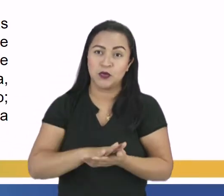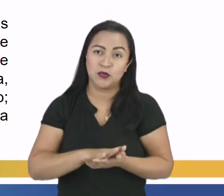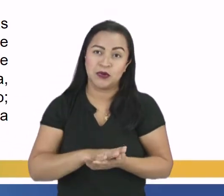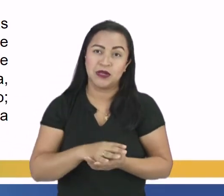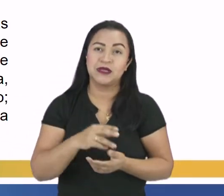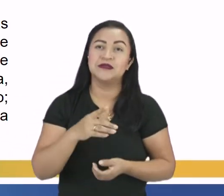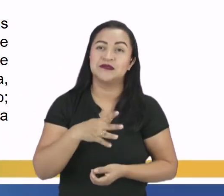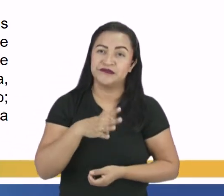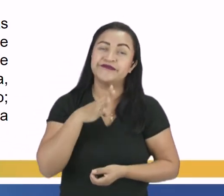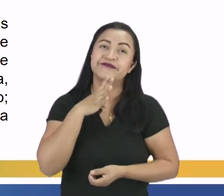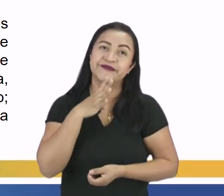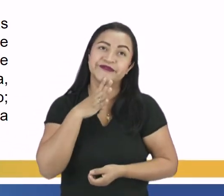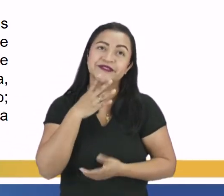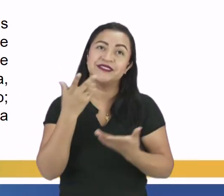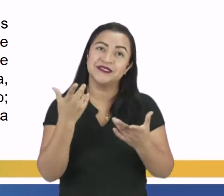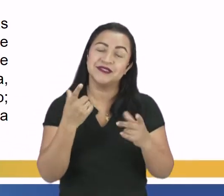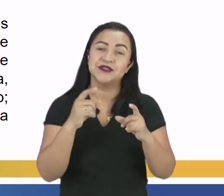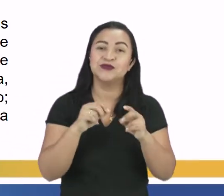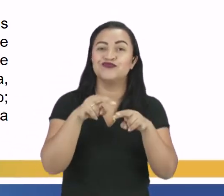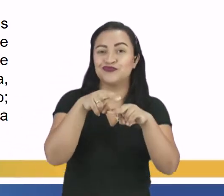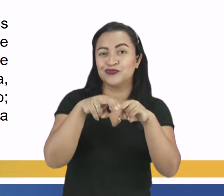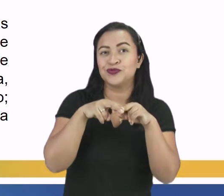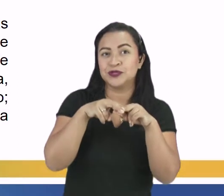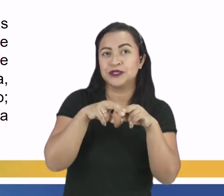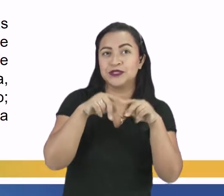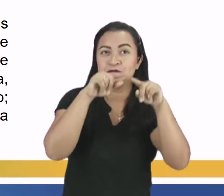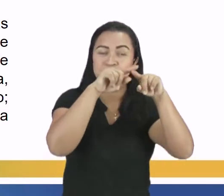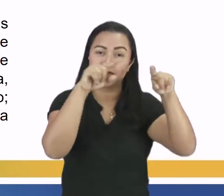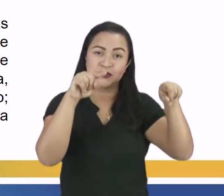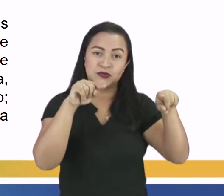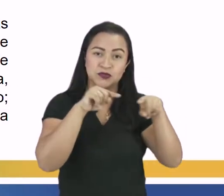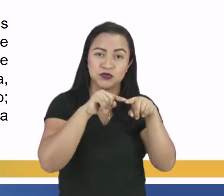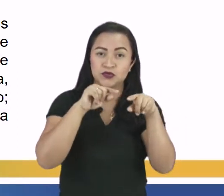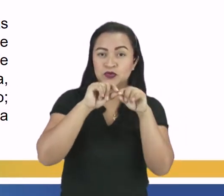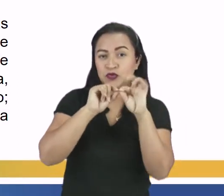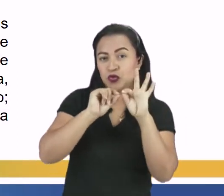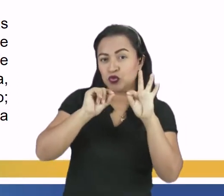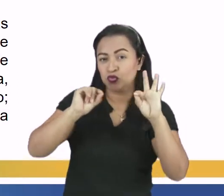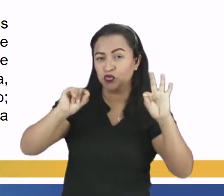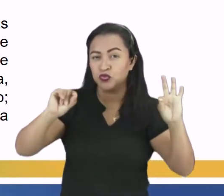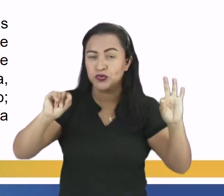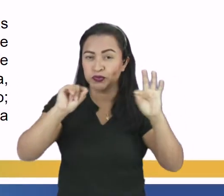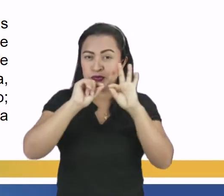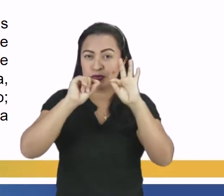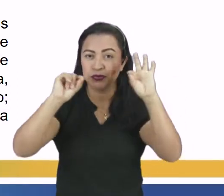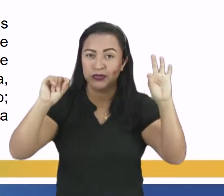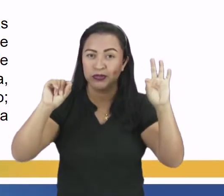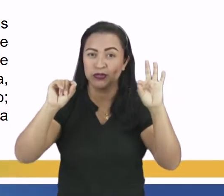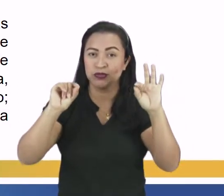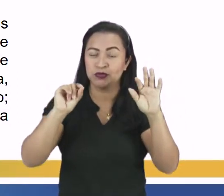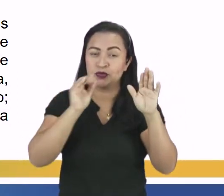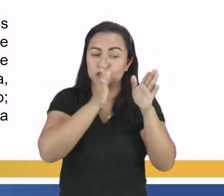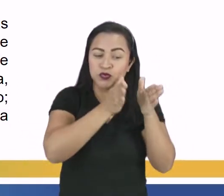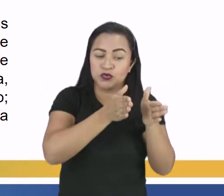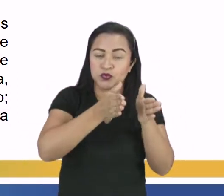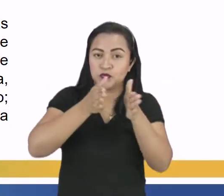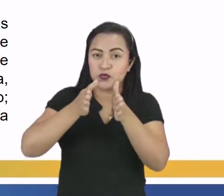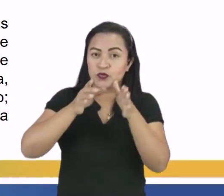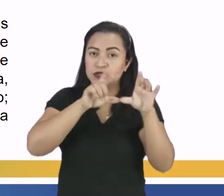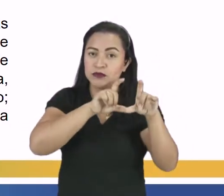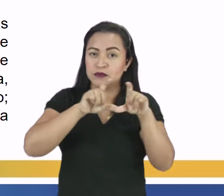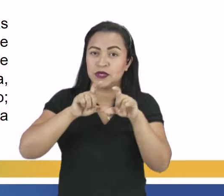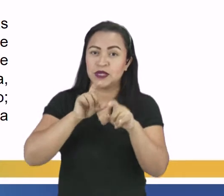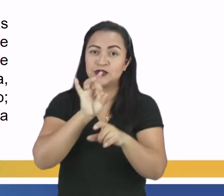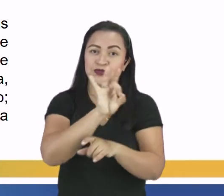essa marcante característica básica, que é esse conjunto de linhas que vão delimitar, né, o espaço de cada